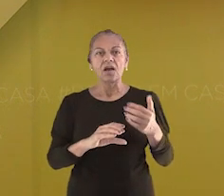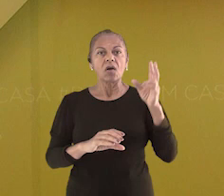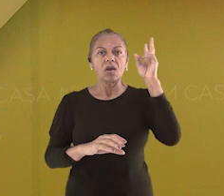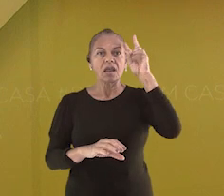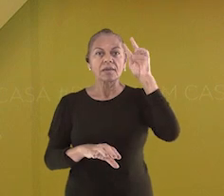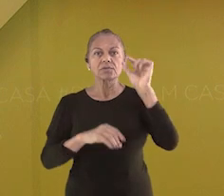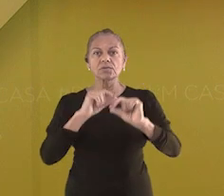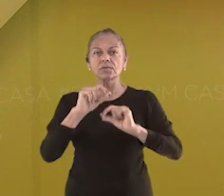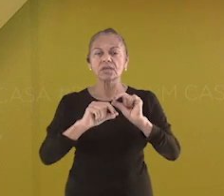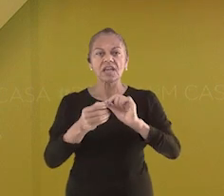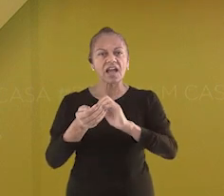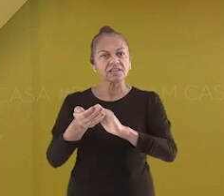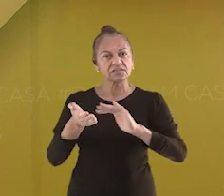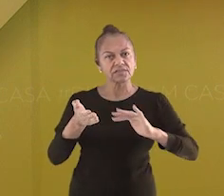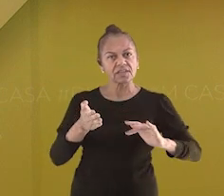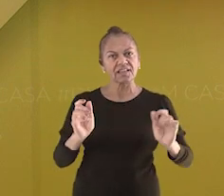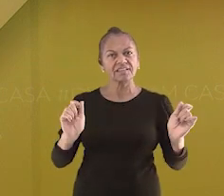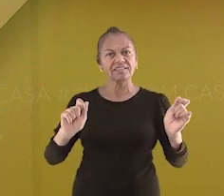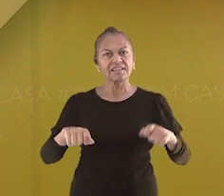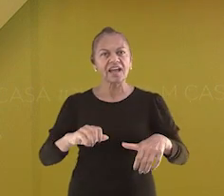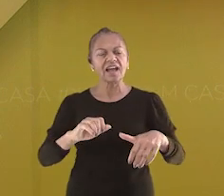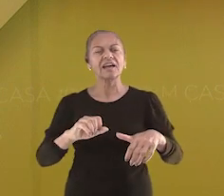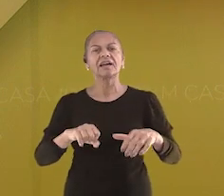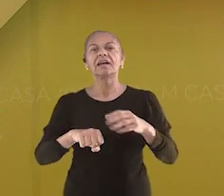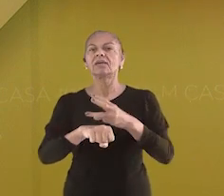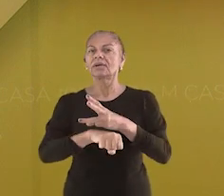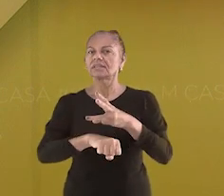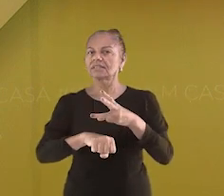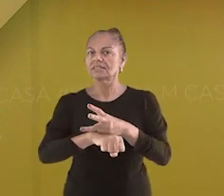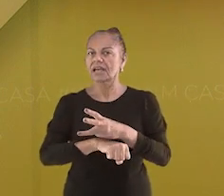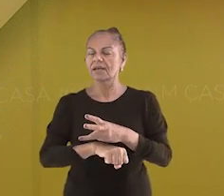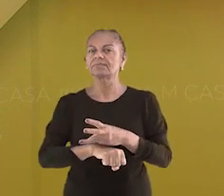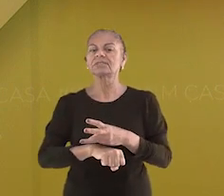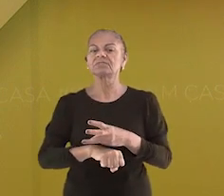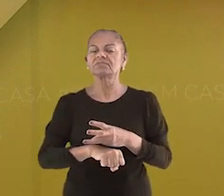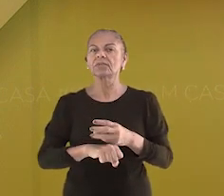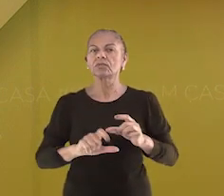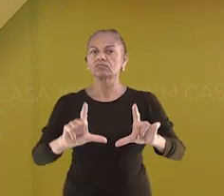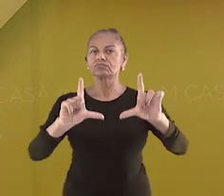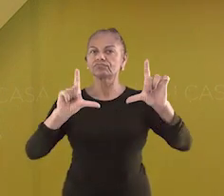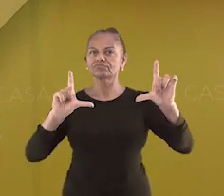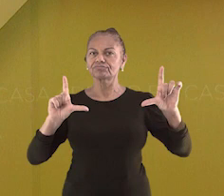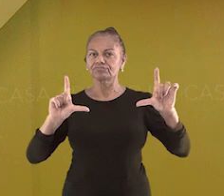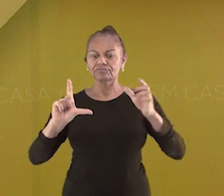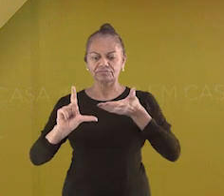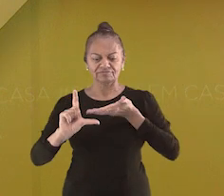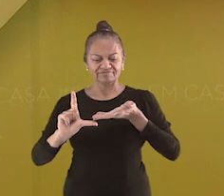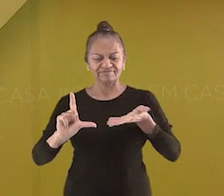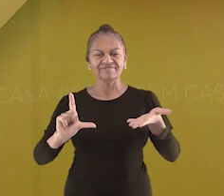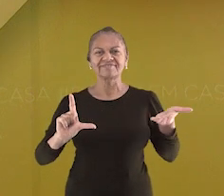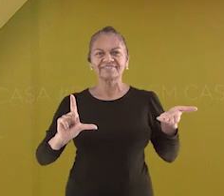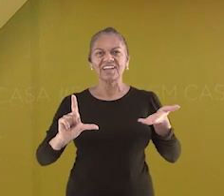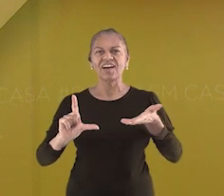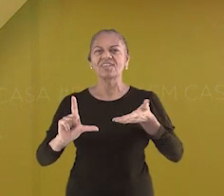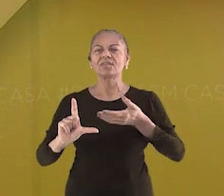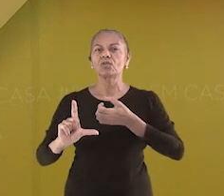E lembre-se que agora você pode enviar suas atividades para o nosso WhatsApp, o número